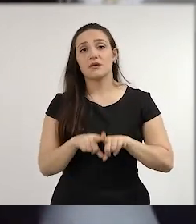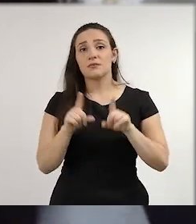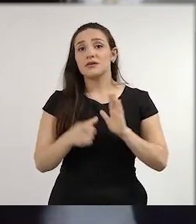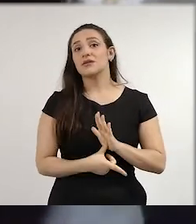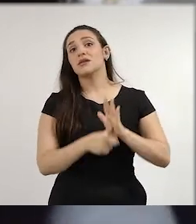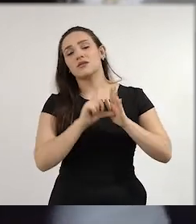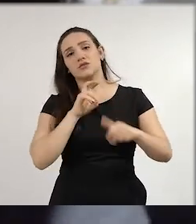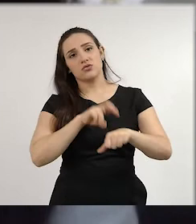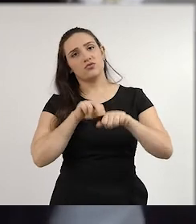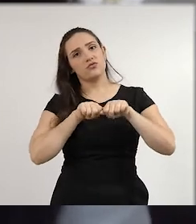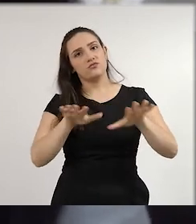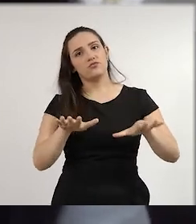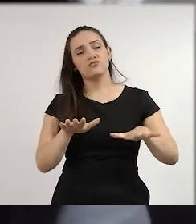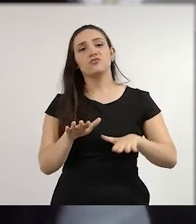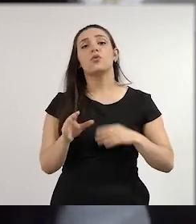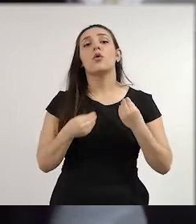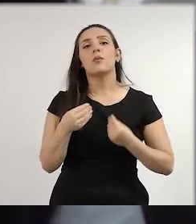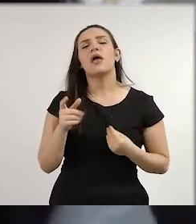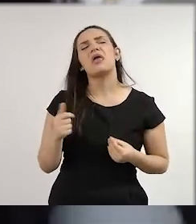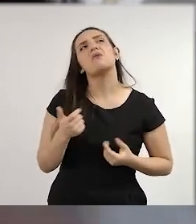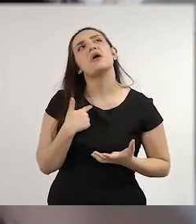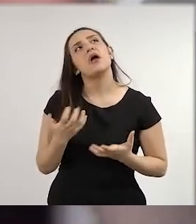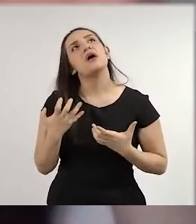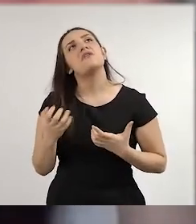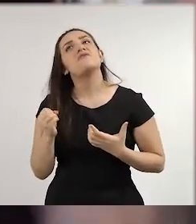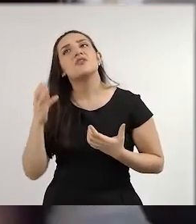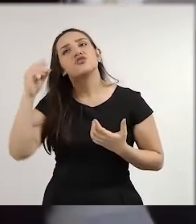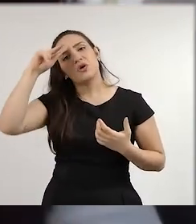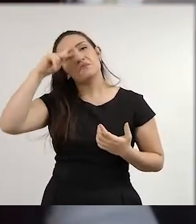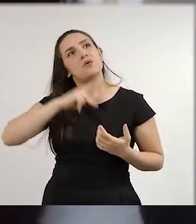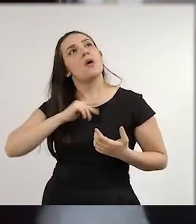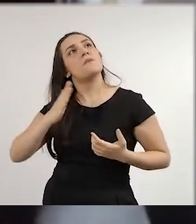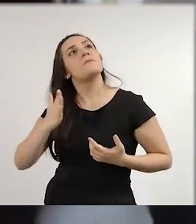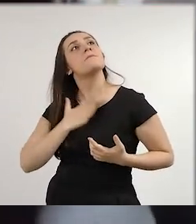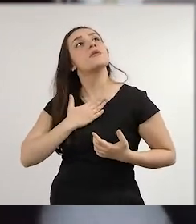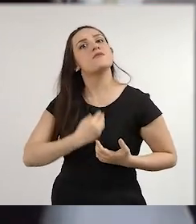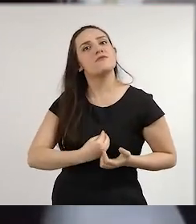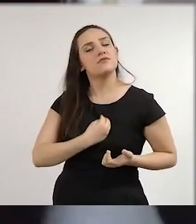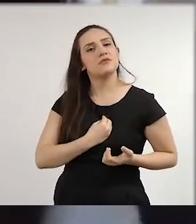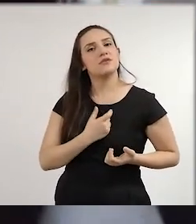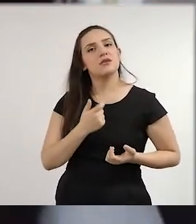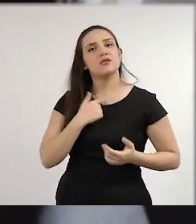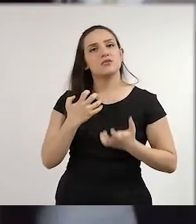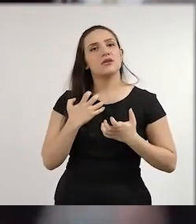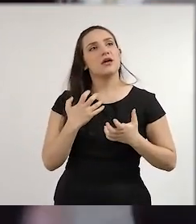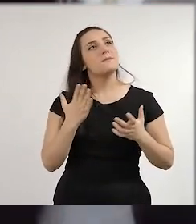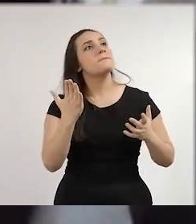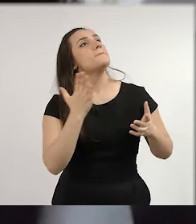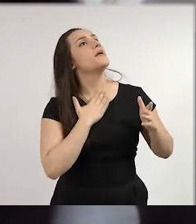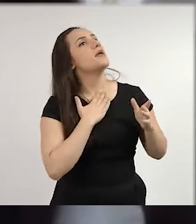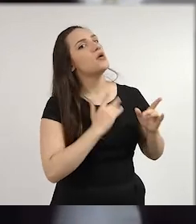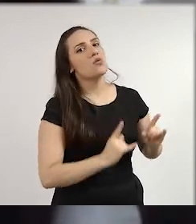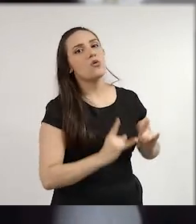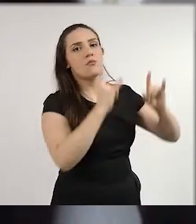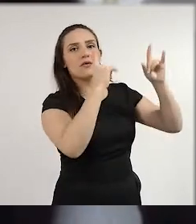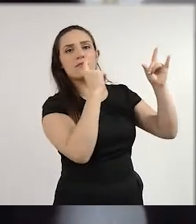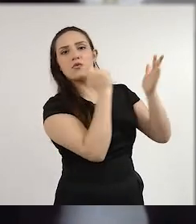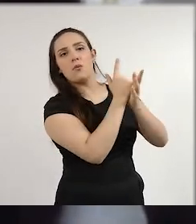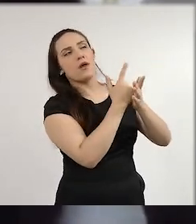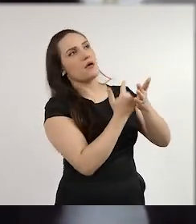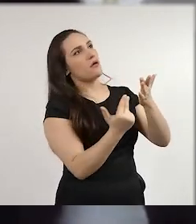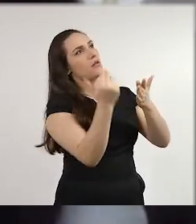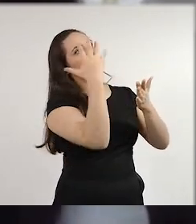vai ser, mas antes eu quero ter a minha viagem, né, para o mundo inteiro, eu quero decorar o meu